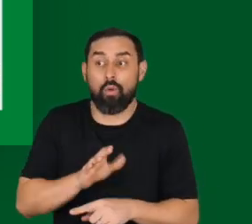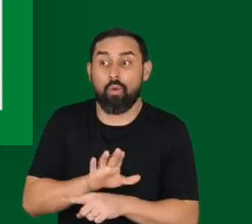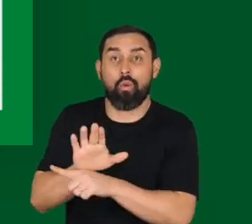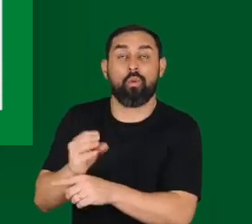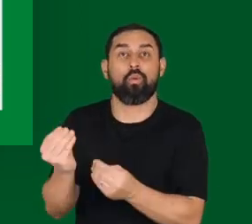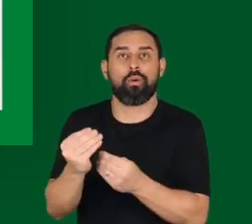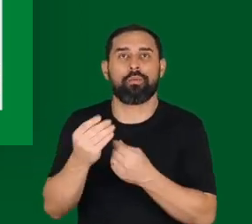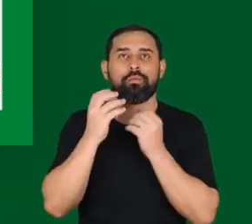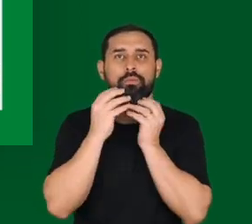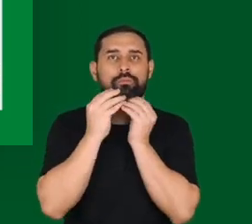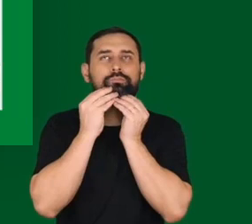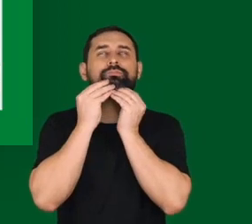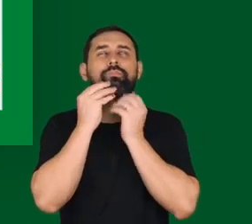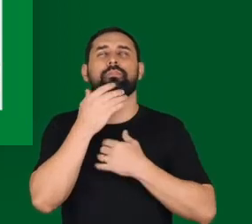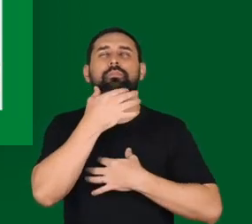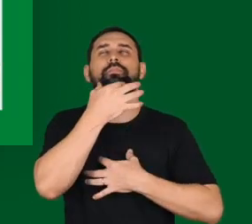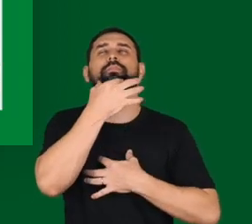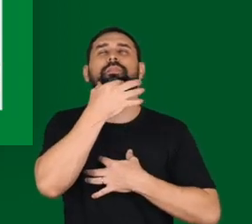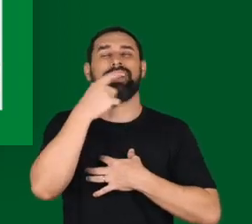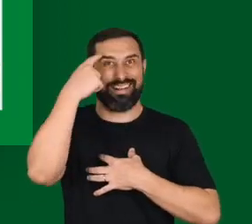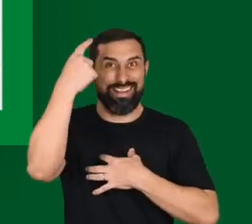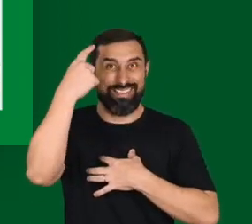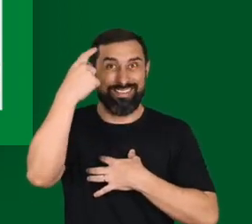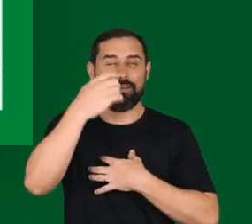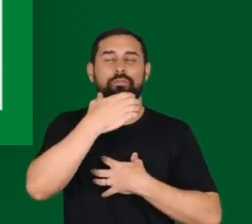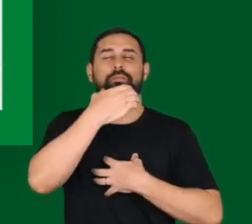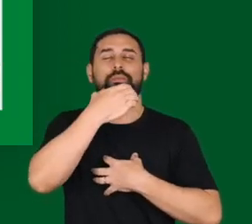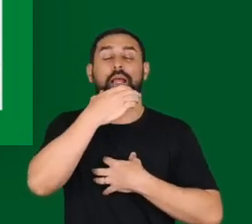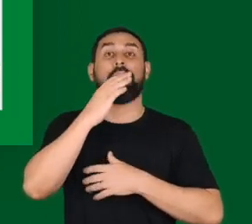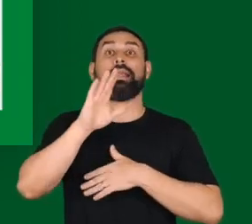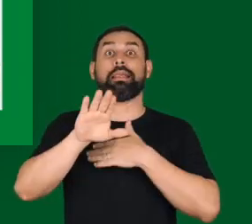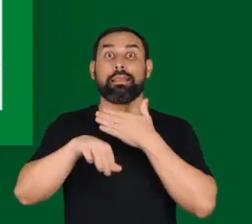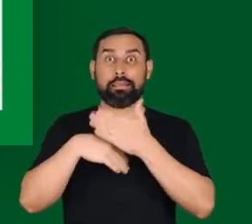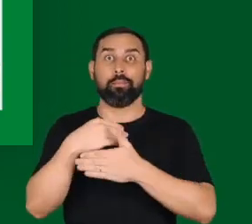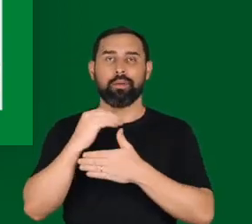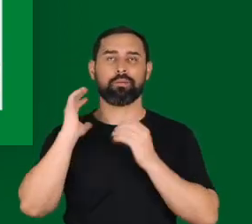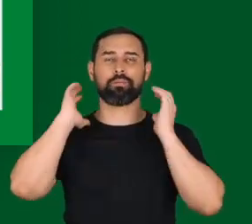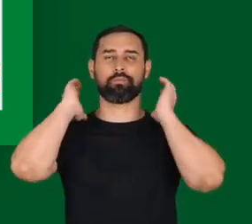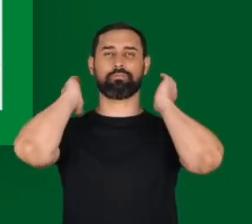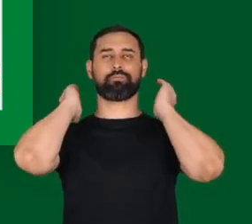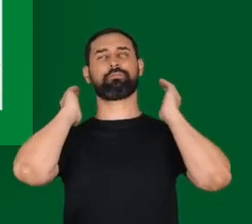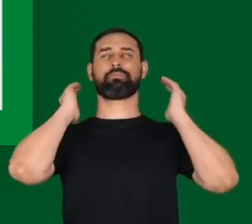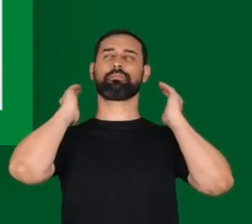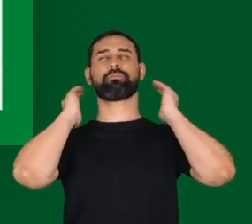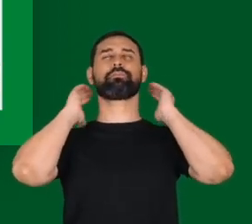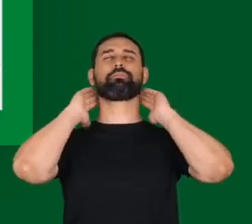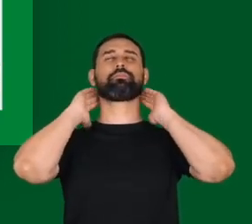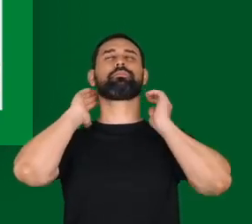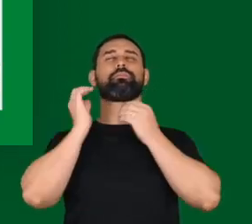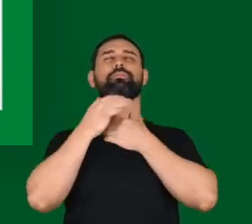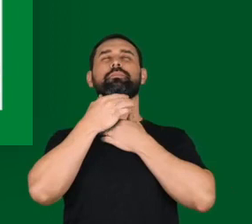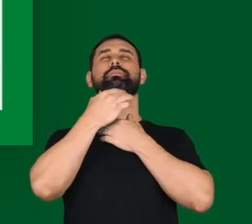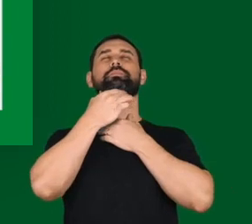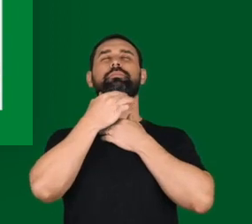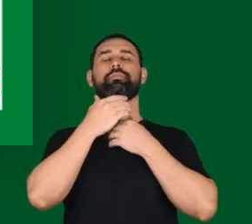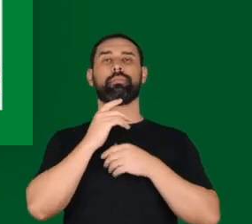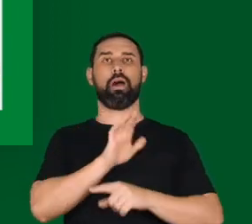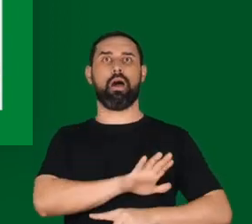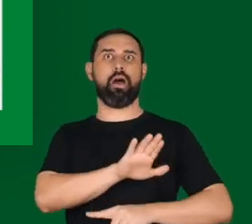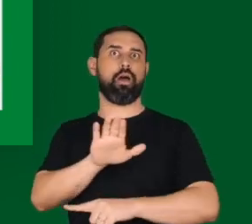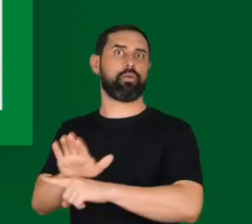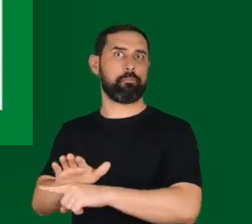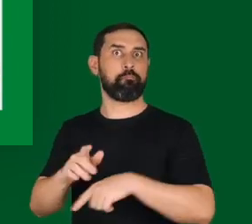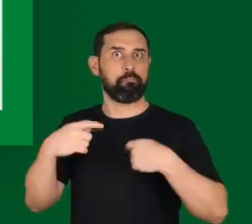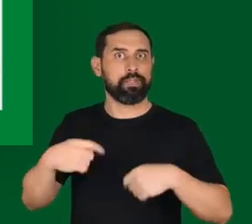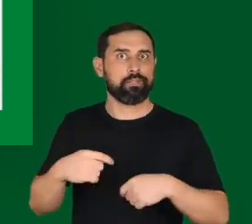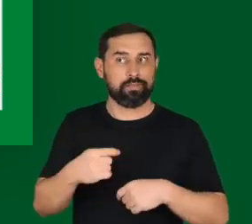gente vai fazer a manobra, a princípio, a manobra de tração da mandíbula, depois a gente vai já colocar o coxim, deixando a via aérea